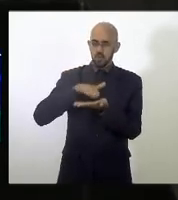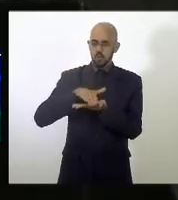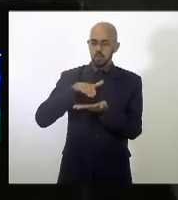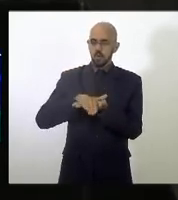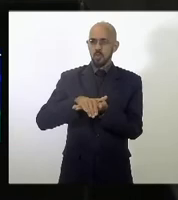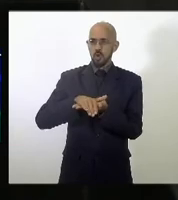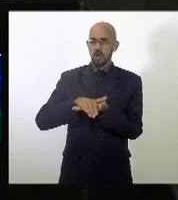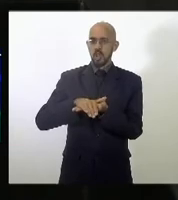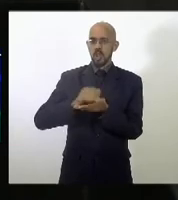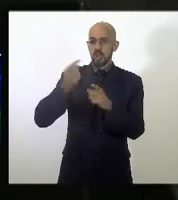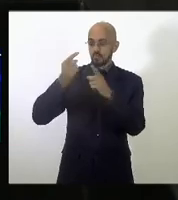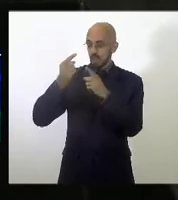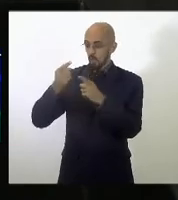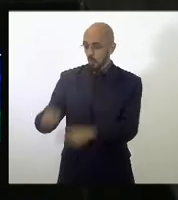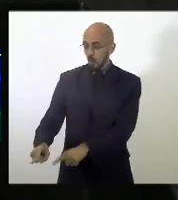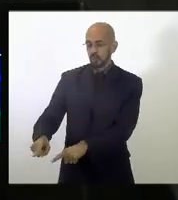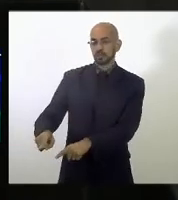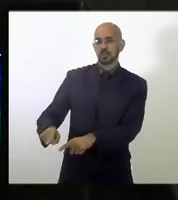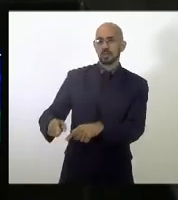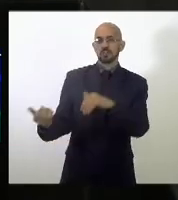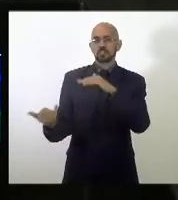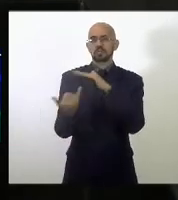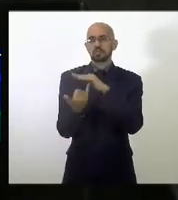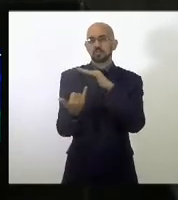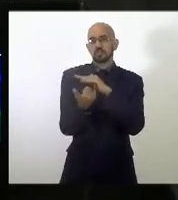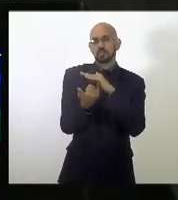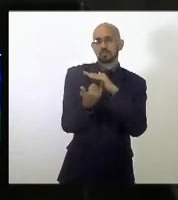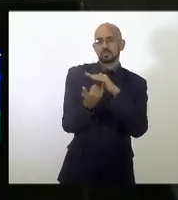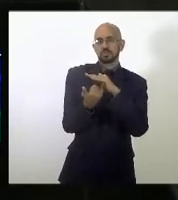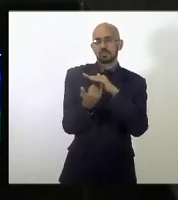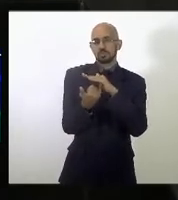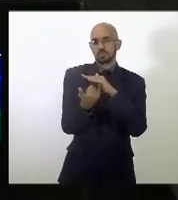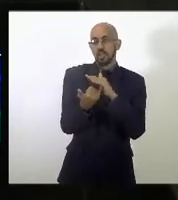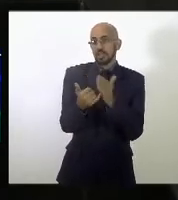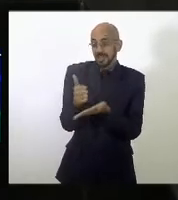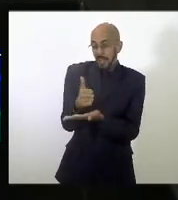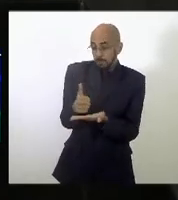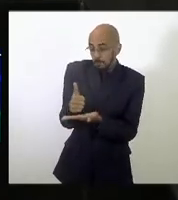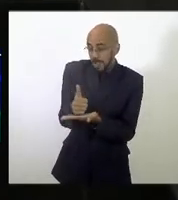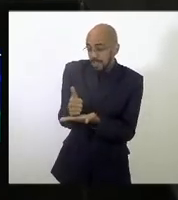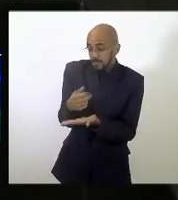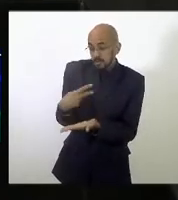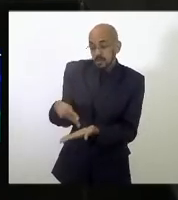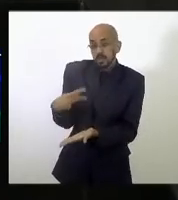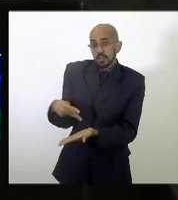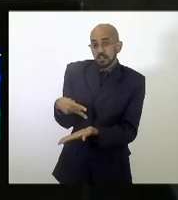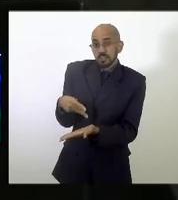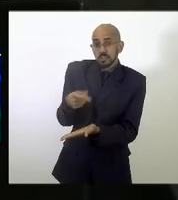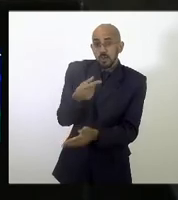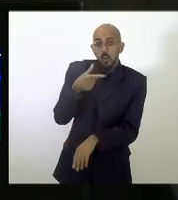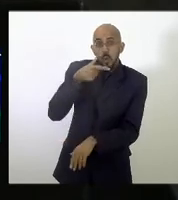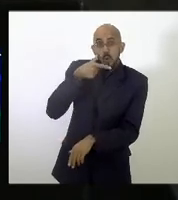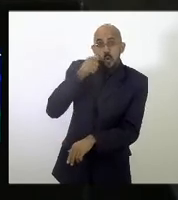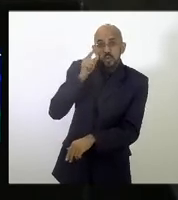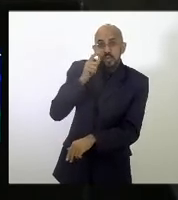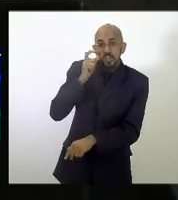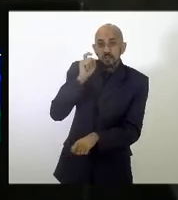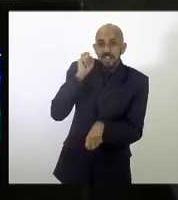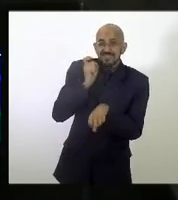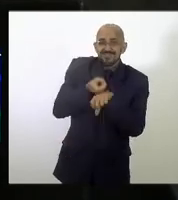ataca as instituições na sua essência. E ontem teve uma dura